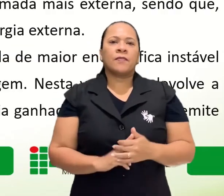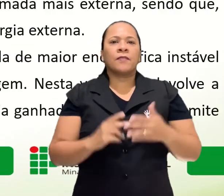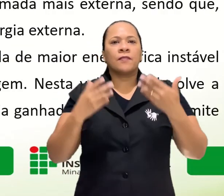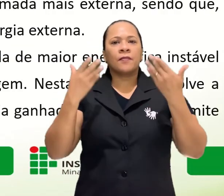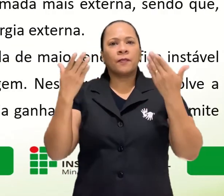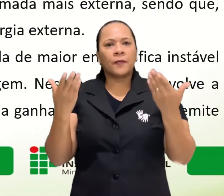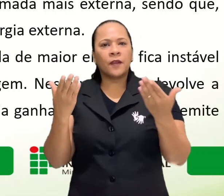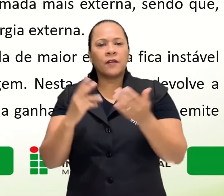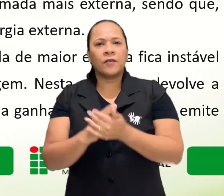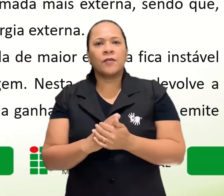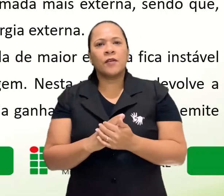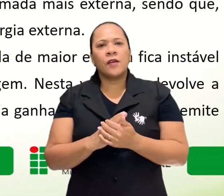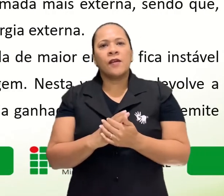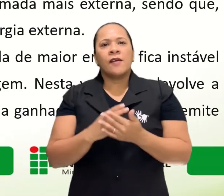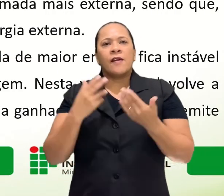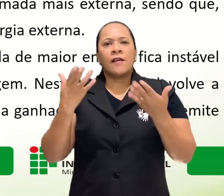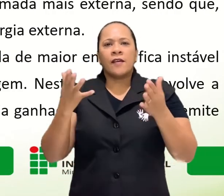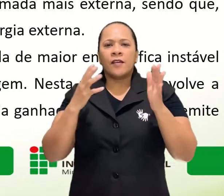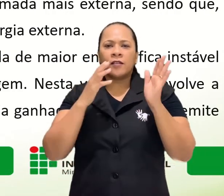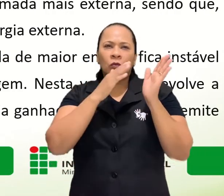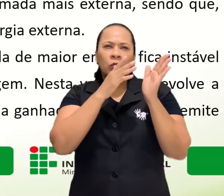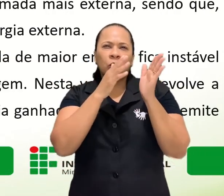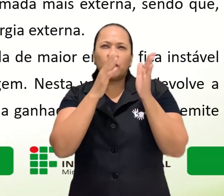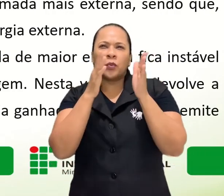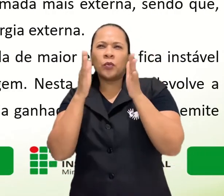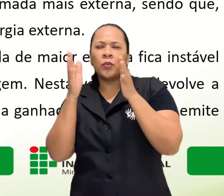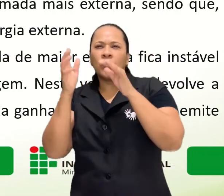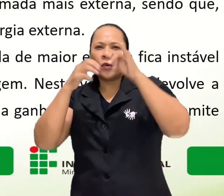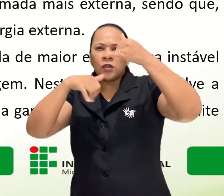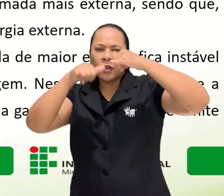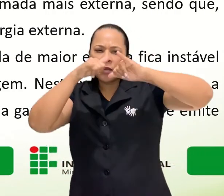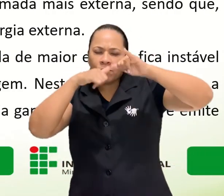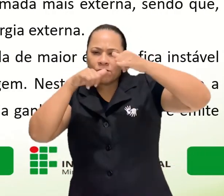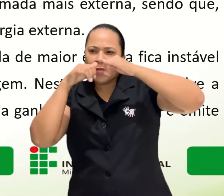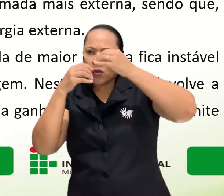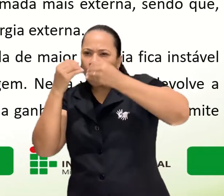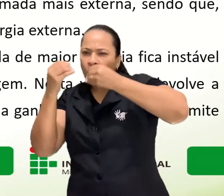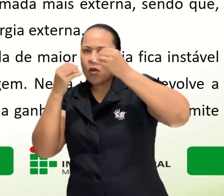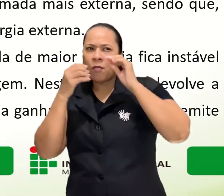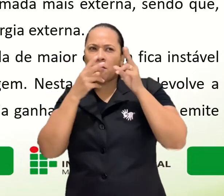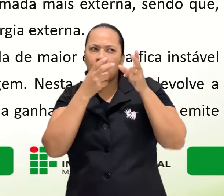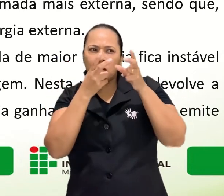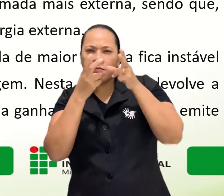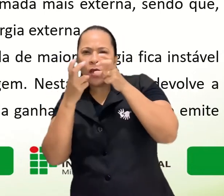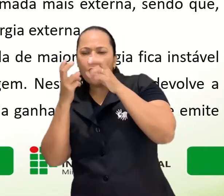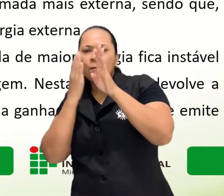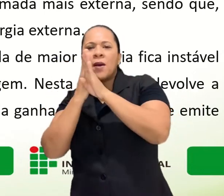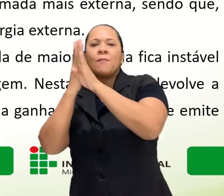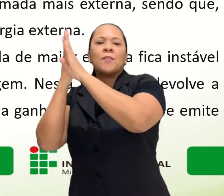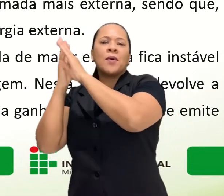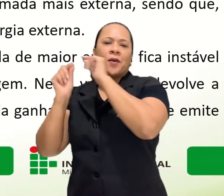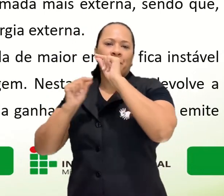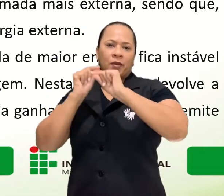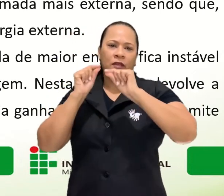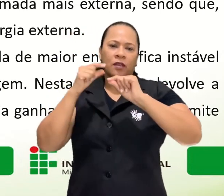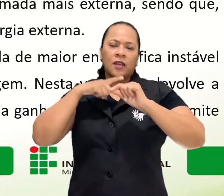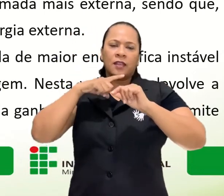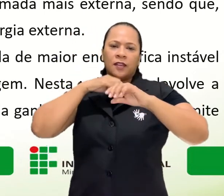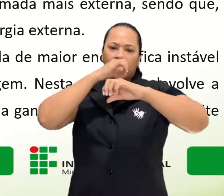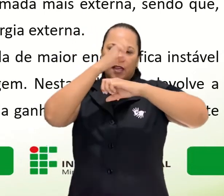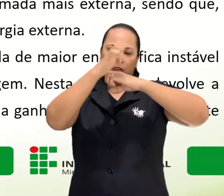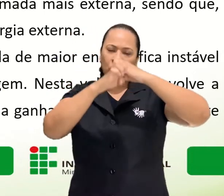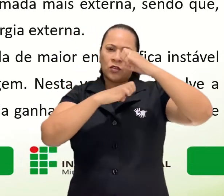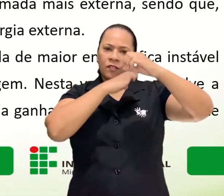Com base no observado, Bohr disse que a eletrosfera do